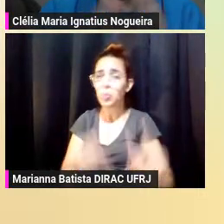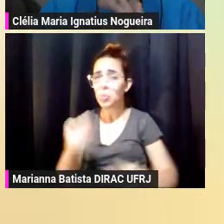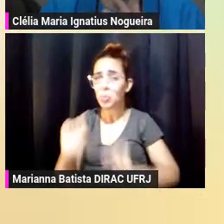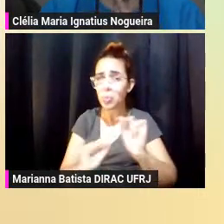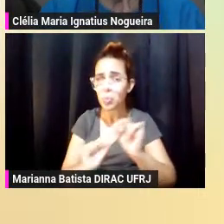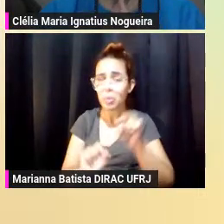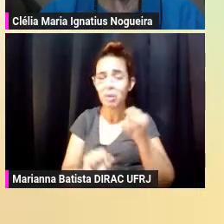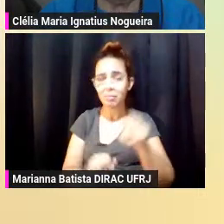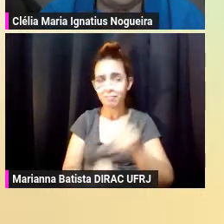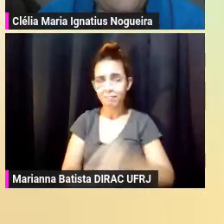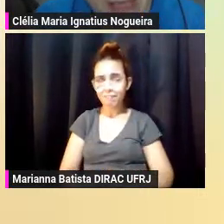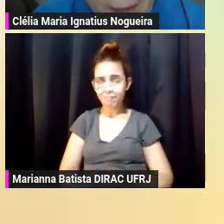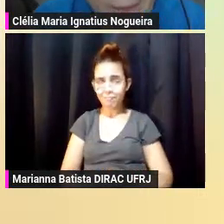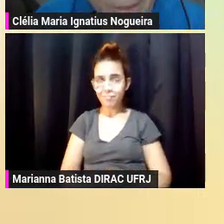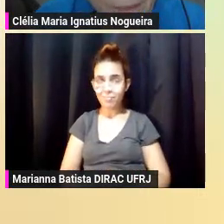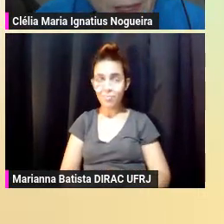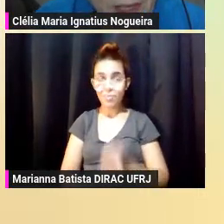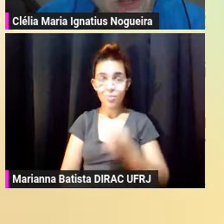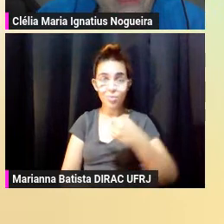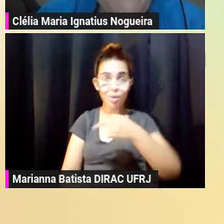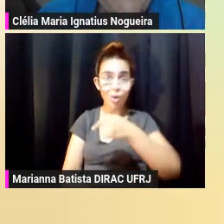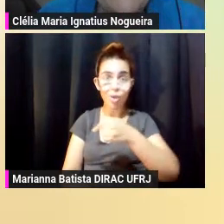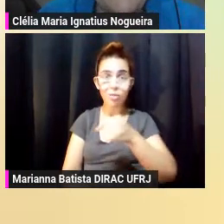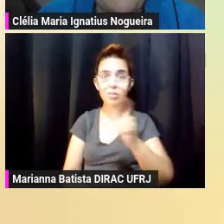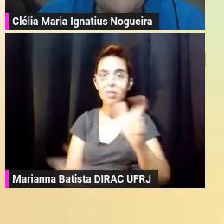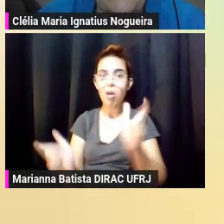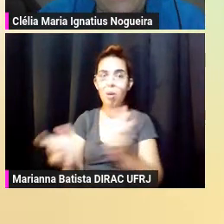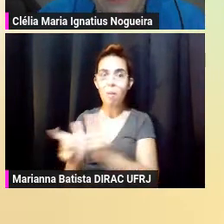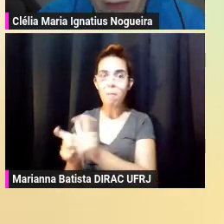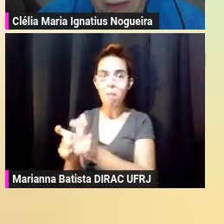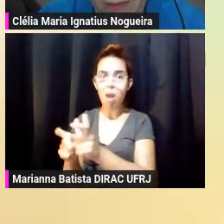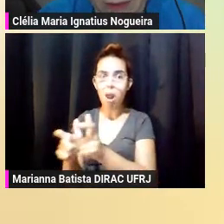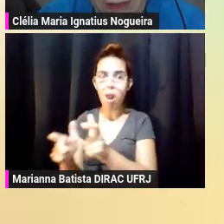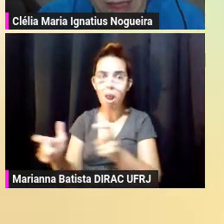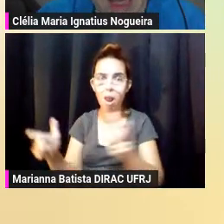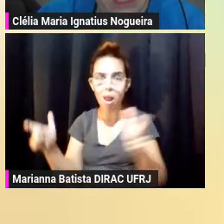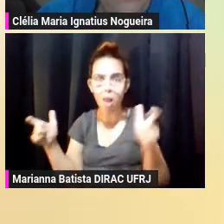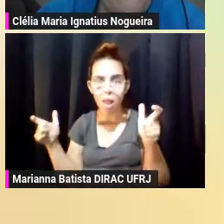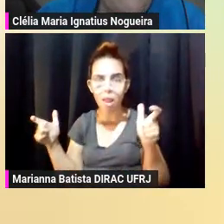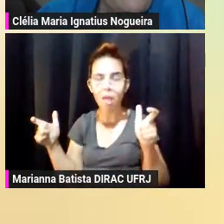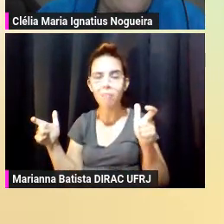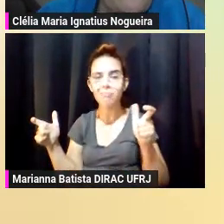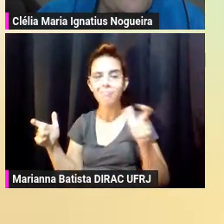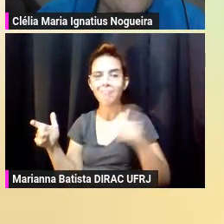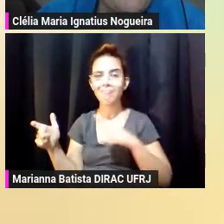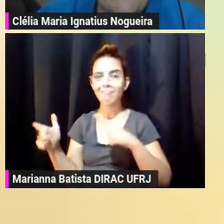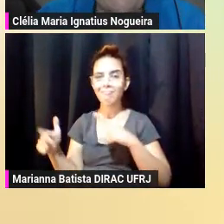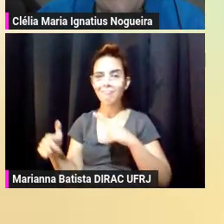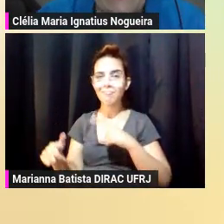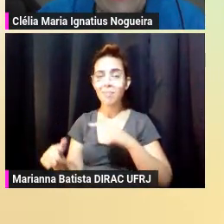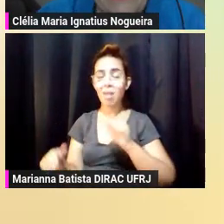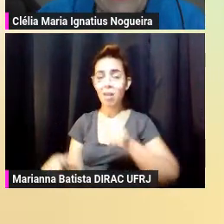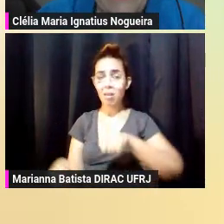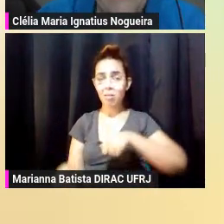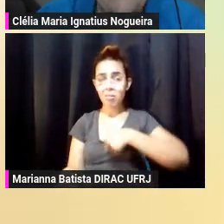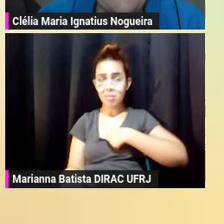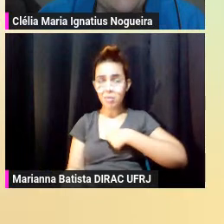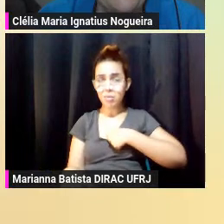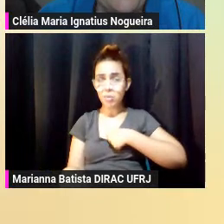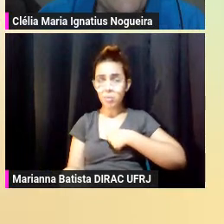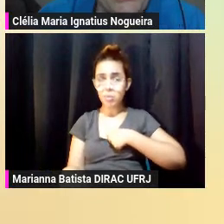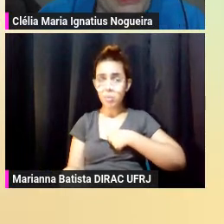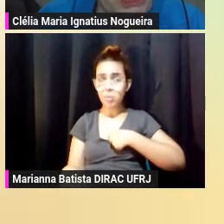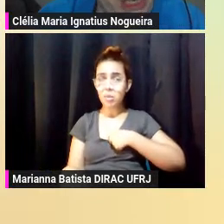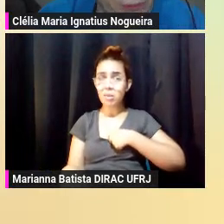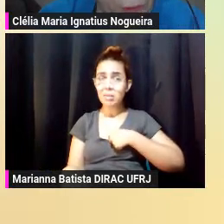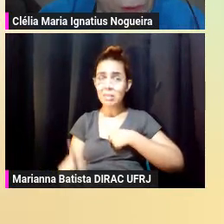Nós nos tornamos isso aí mesmo que vocês estão vendo. Eu, com tudo pronto para ir para a Inglaterra,